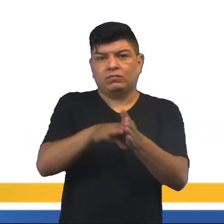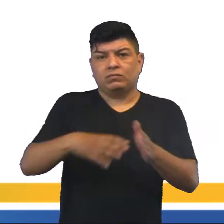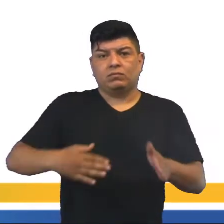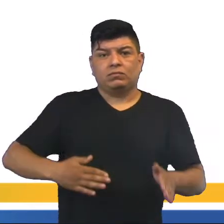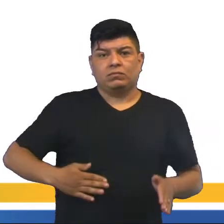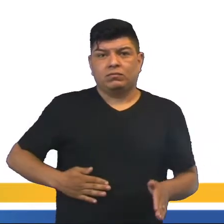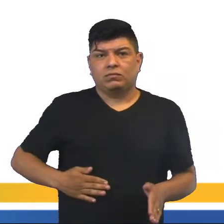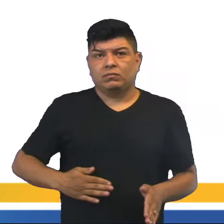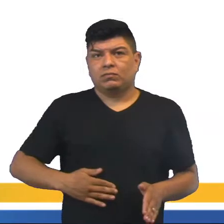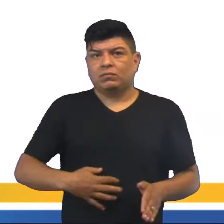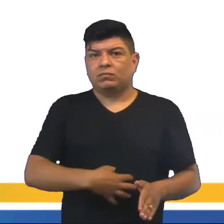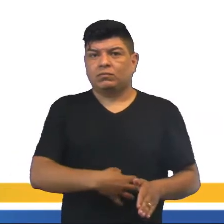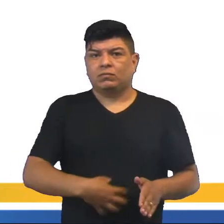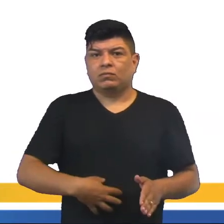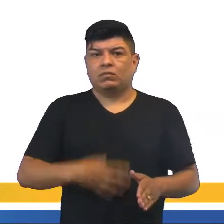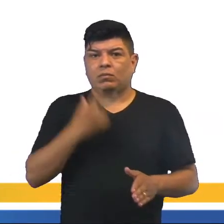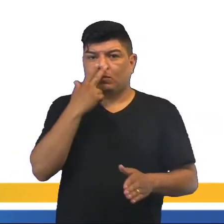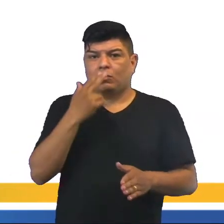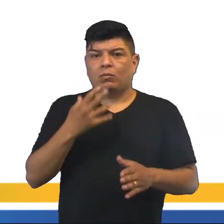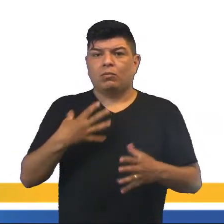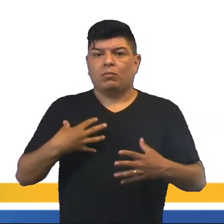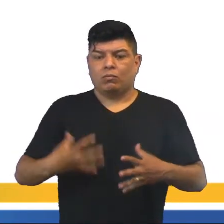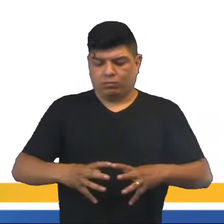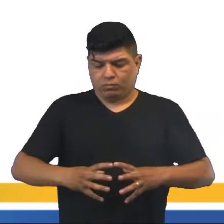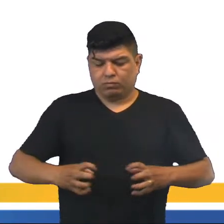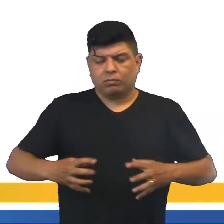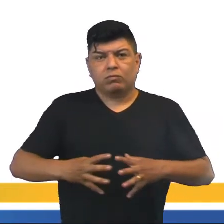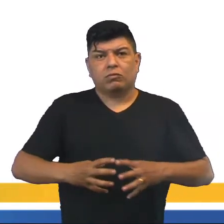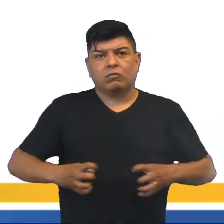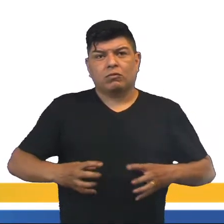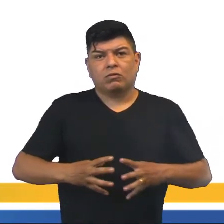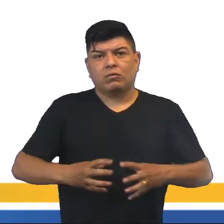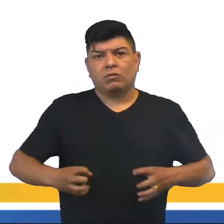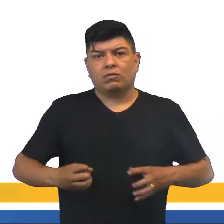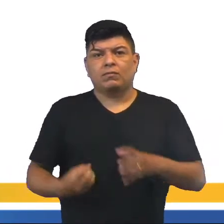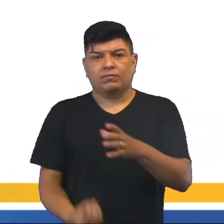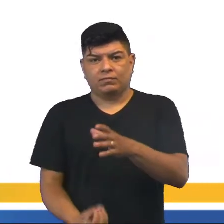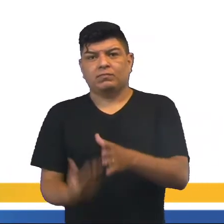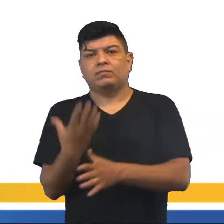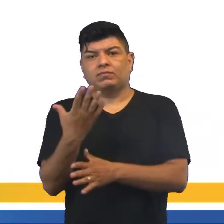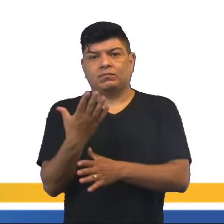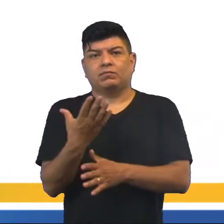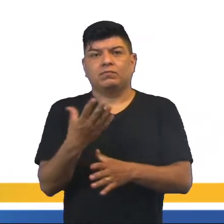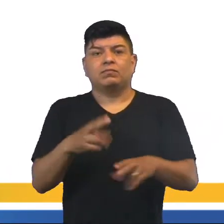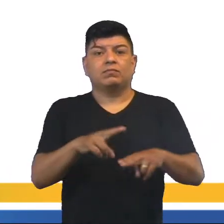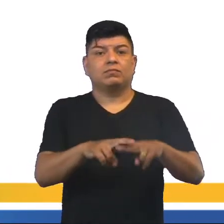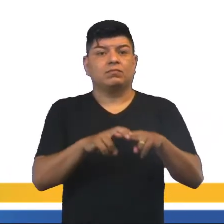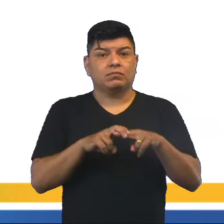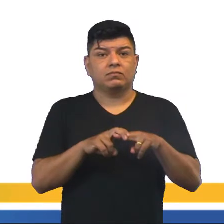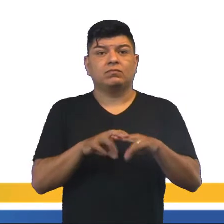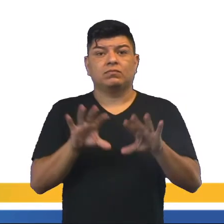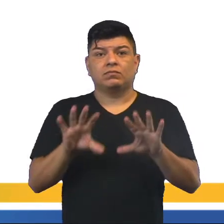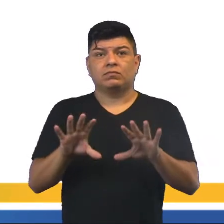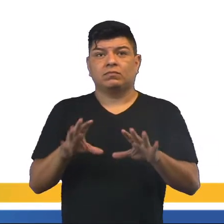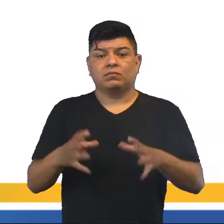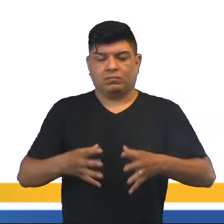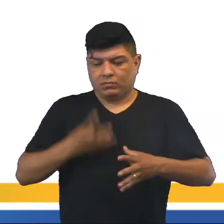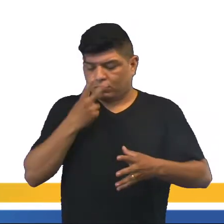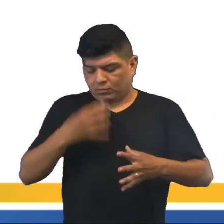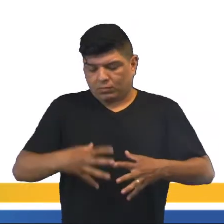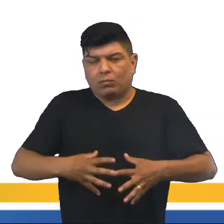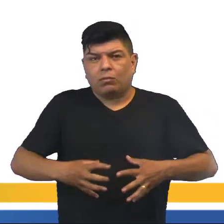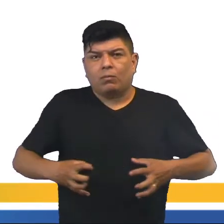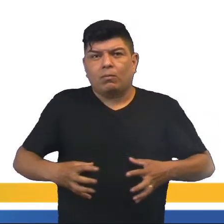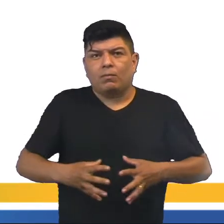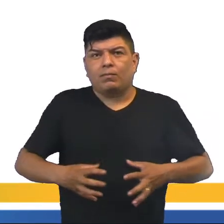graças às contrações do músculo liso que forma o esôfago. Essas contrações são